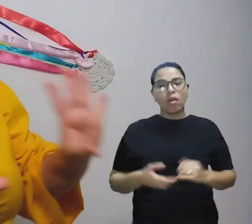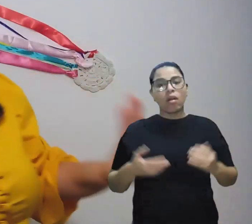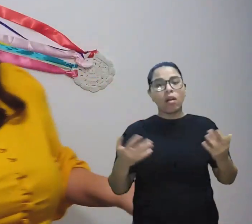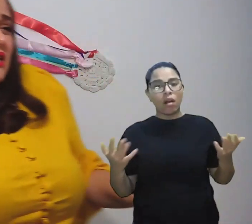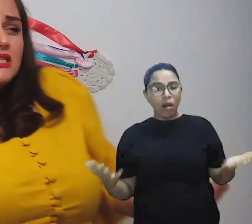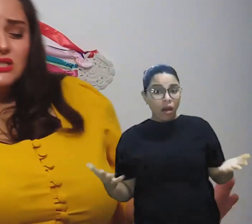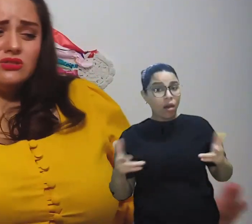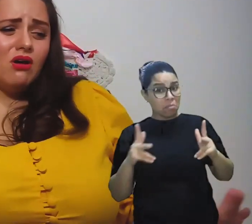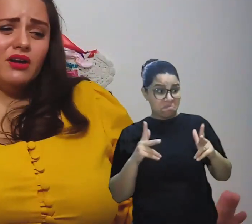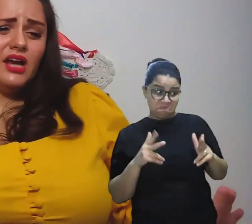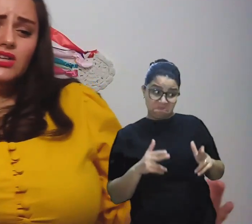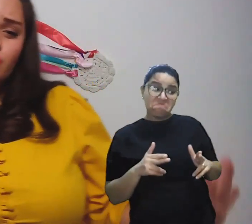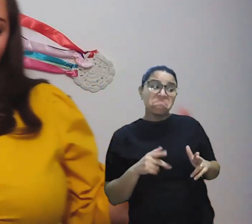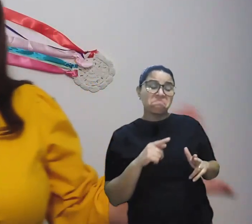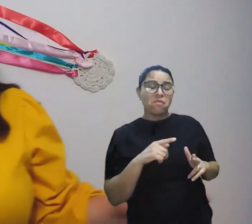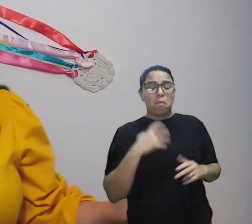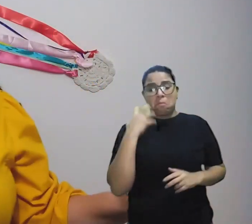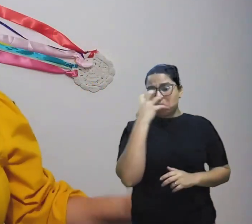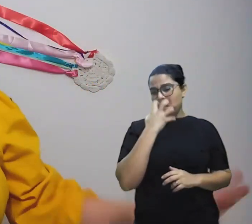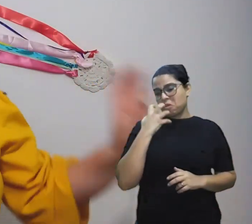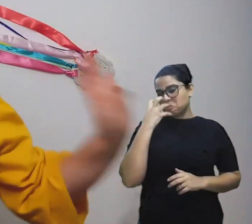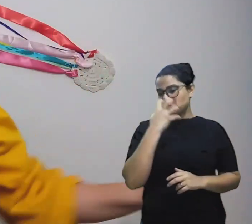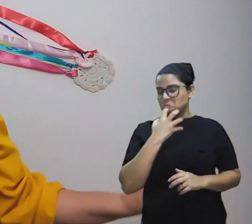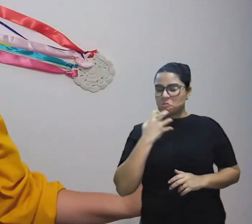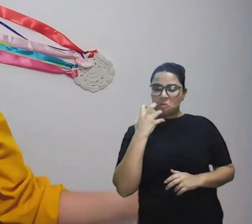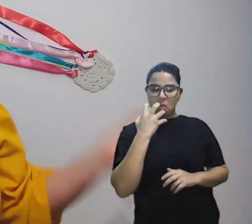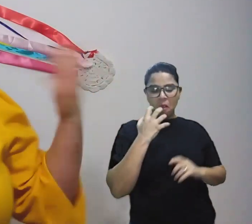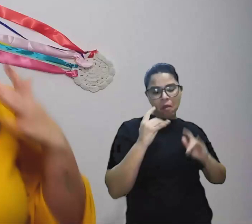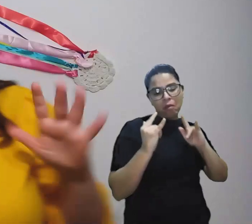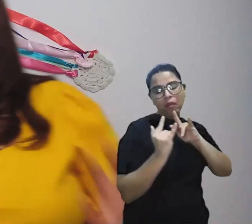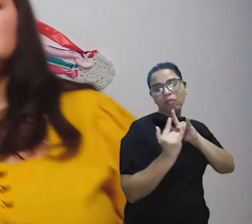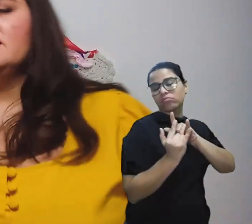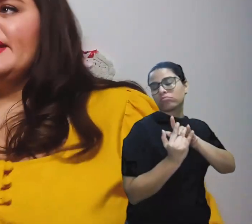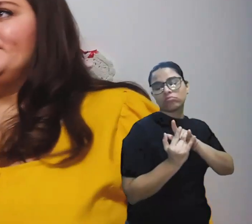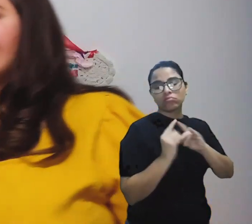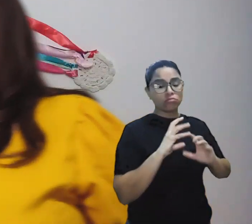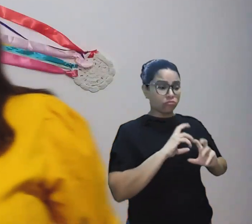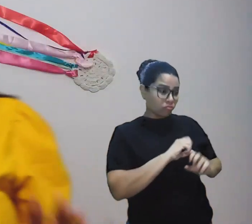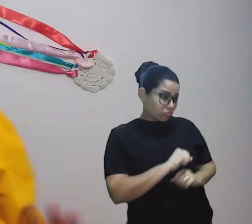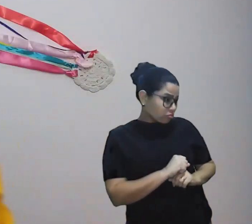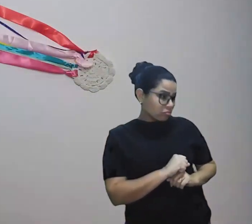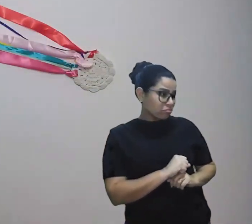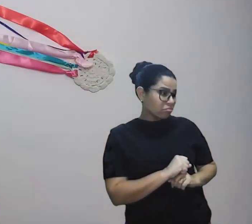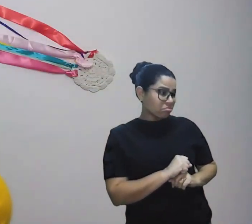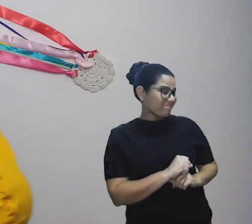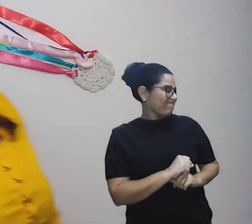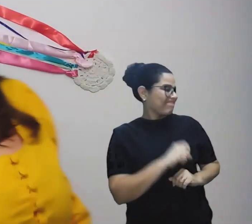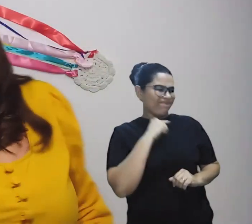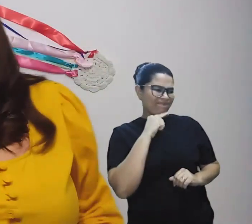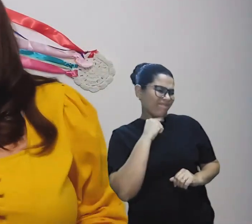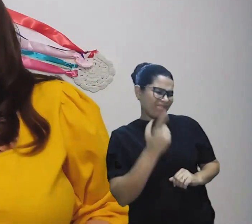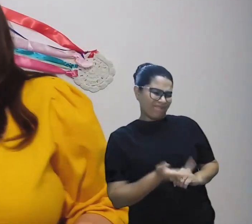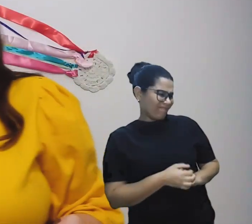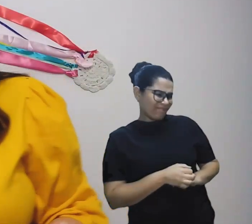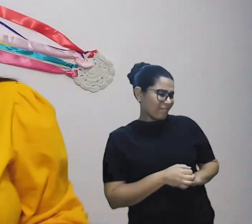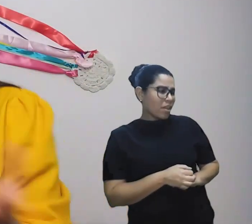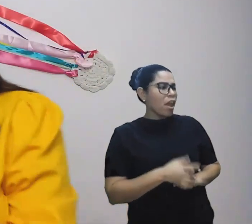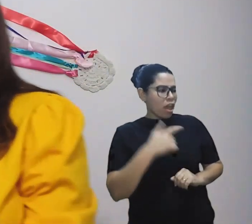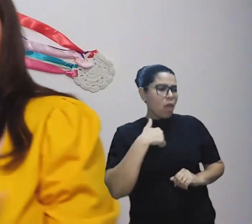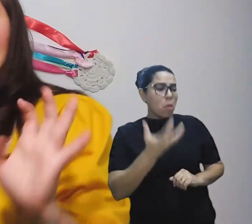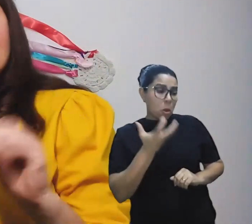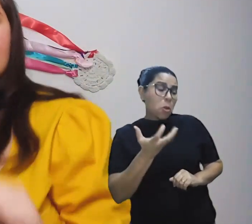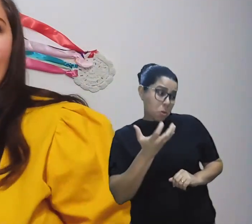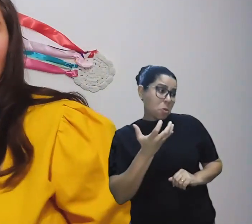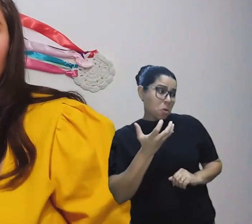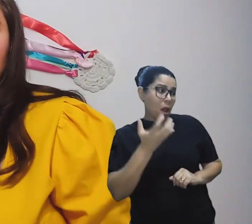mesmo de toda essa história aí de paixão, de amor, eu ainda quero um cérebro, sabe, lenhador? Porque um